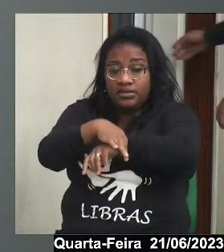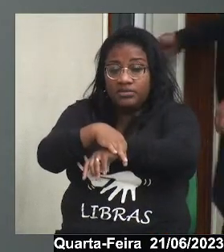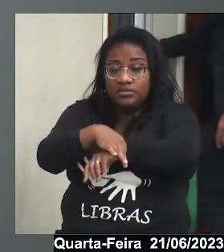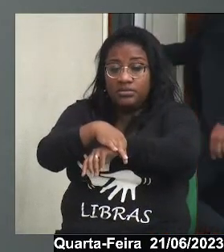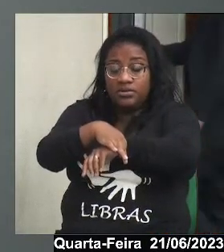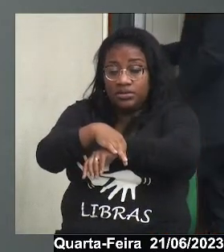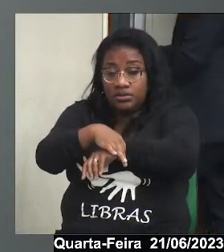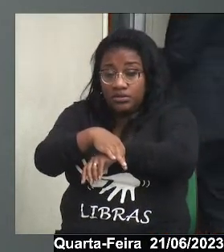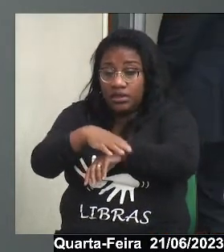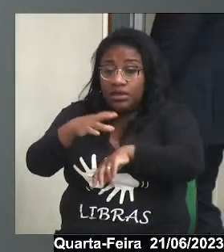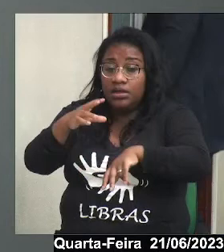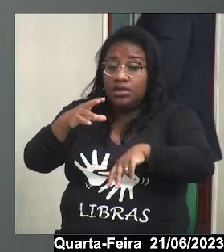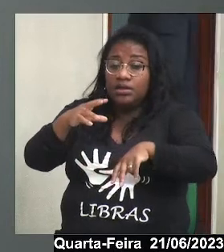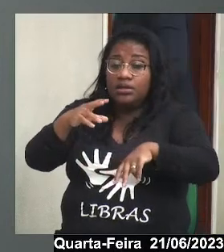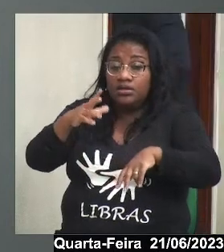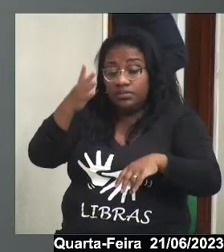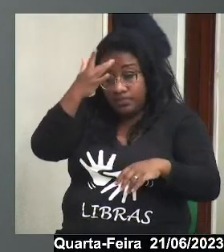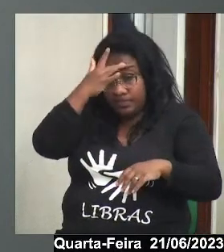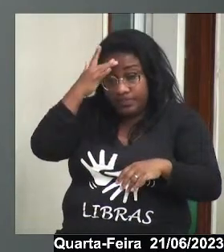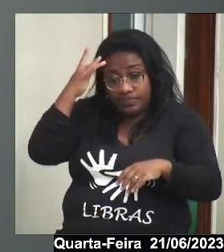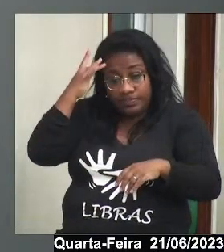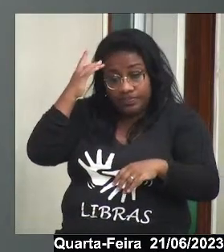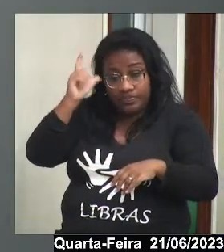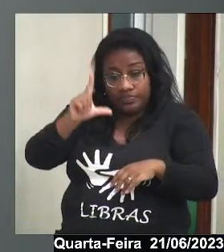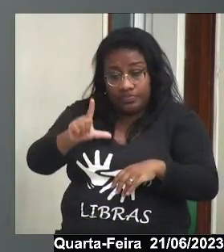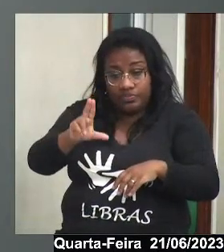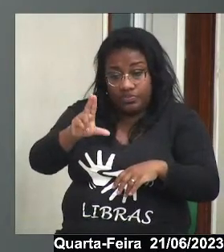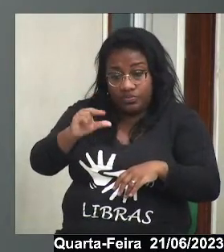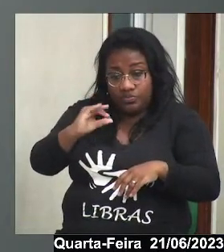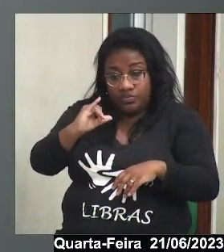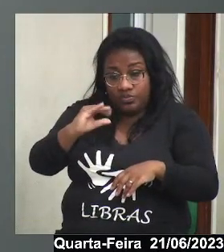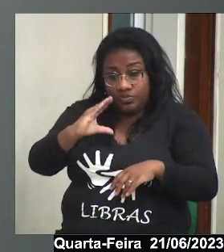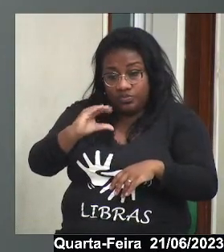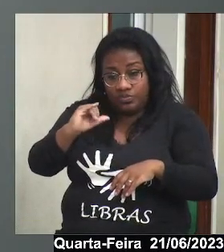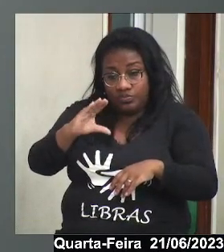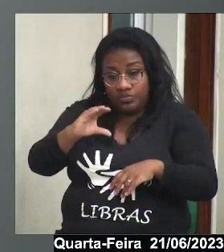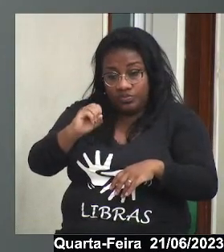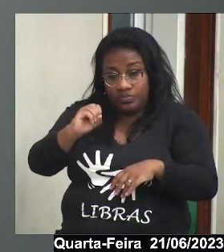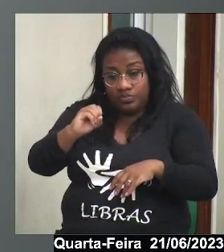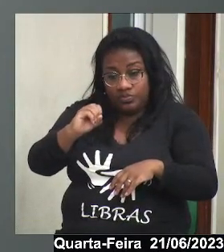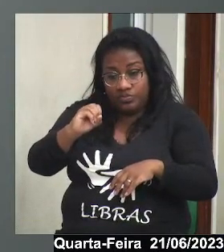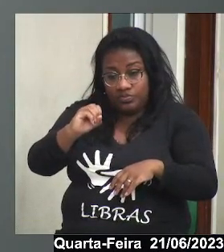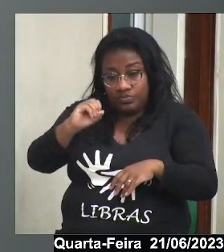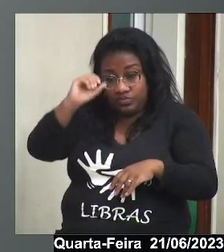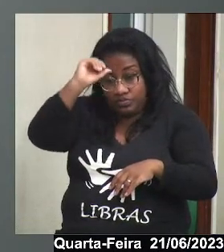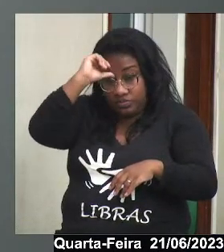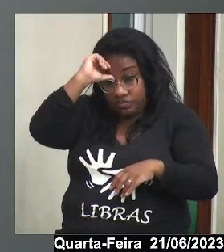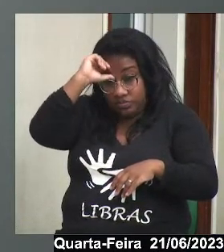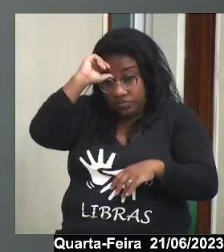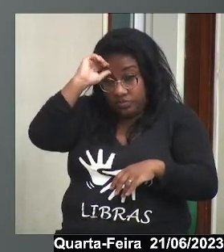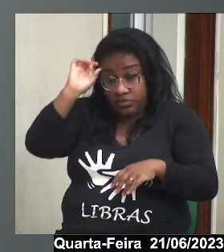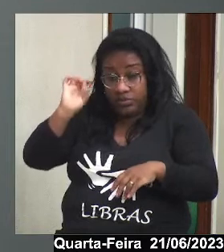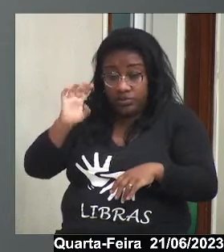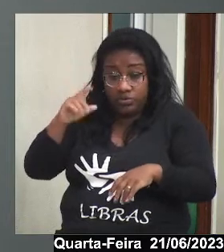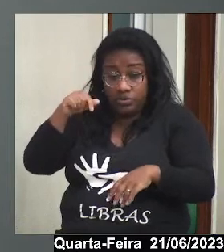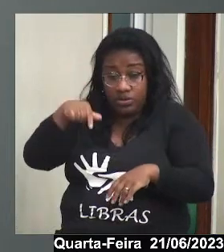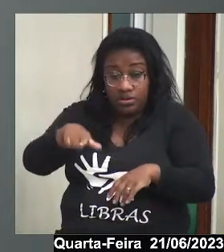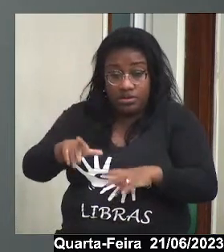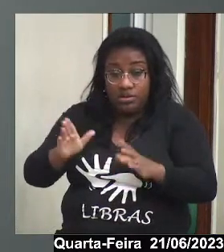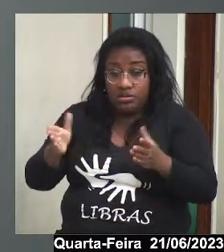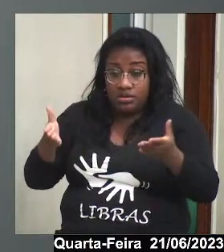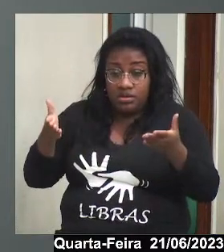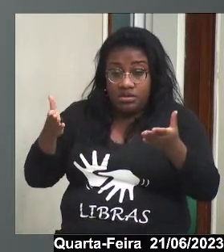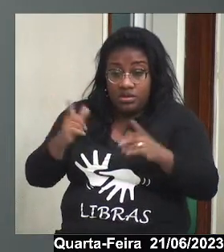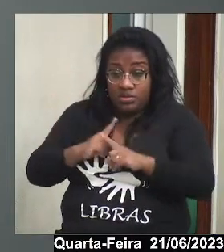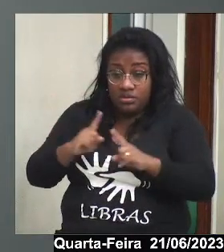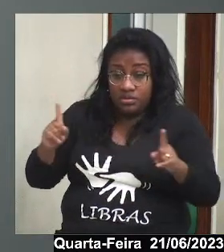segurança pública, através do governador do estado, através do Louruso, né, o capitão, que é responsável por toda a região, não só aqui Vista Alegre,